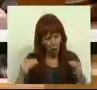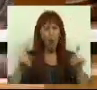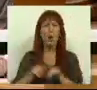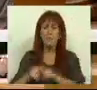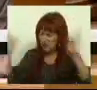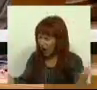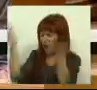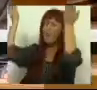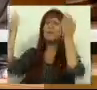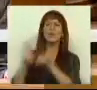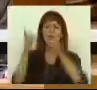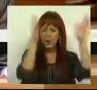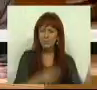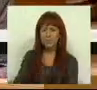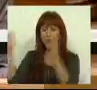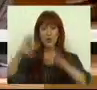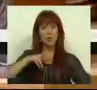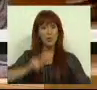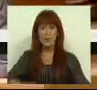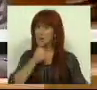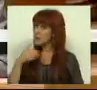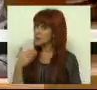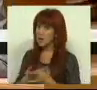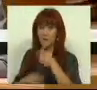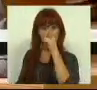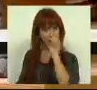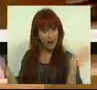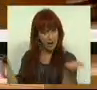a alavancagem da produção nacional determinante para